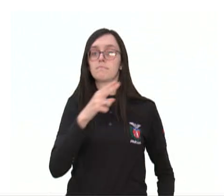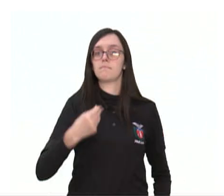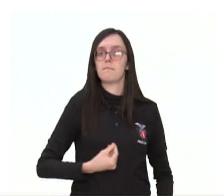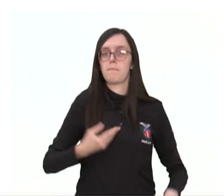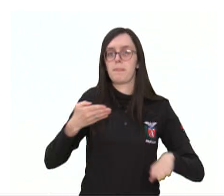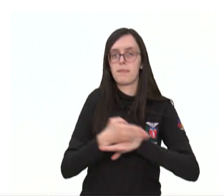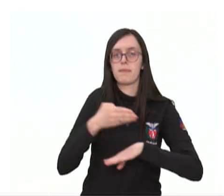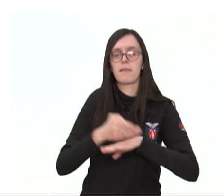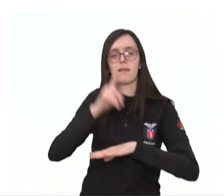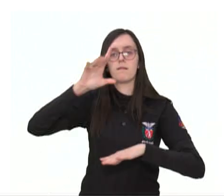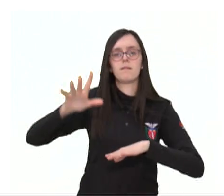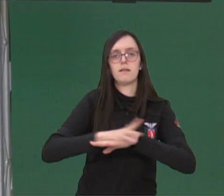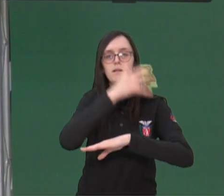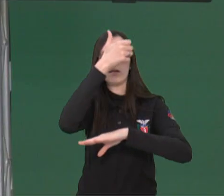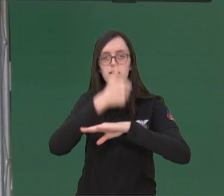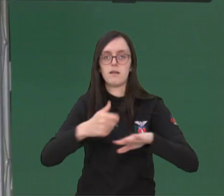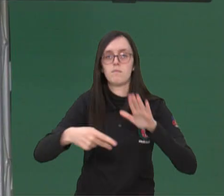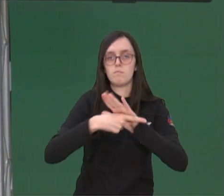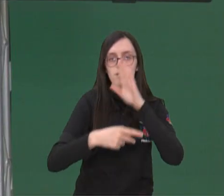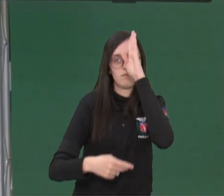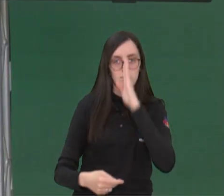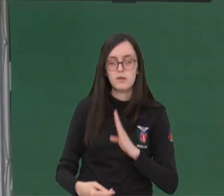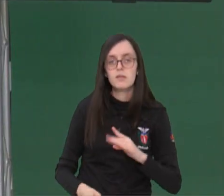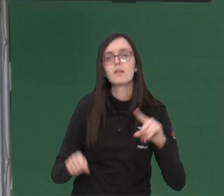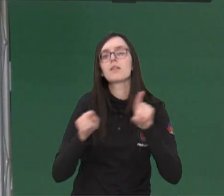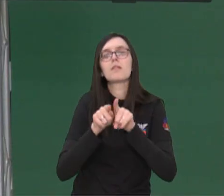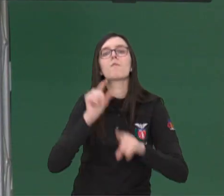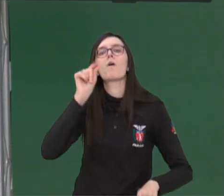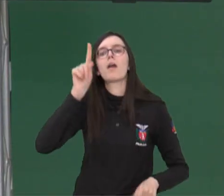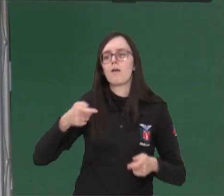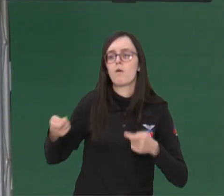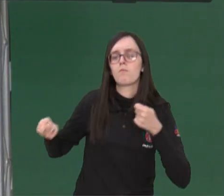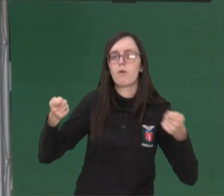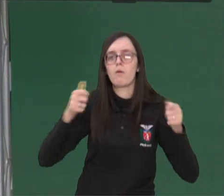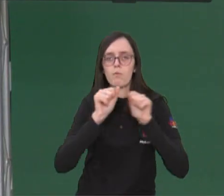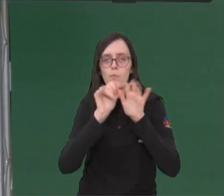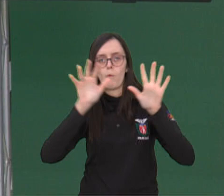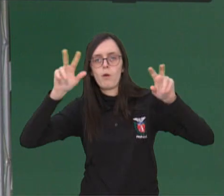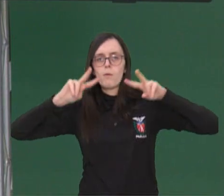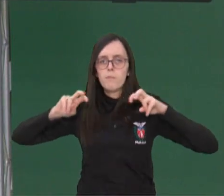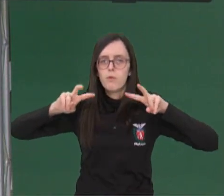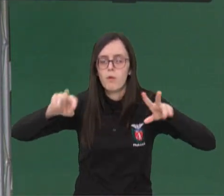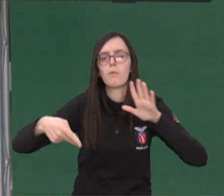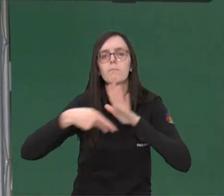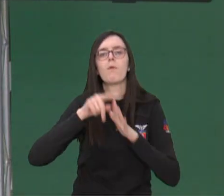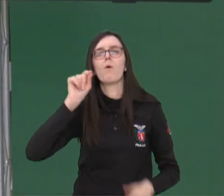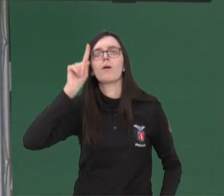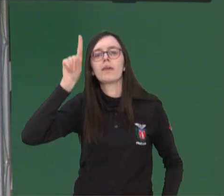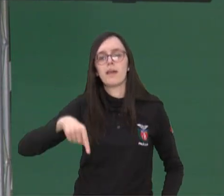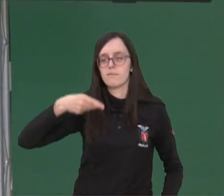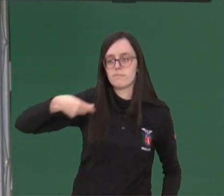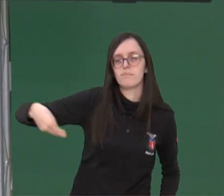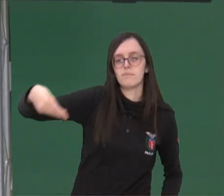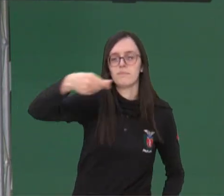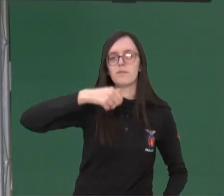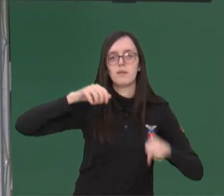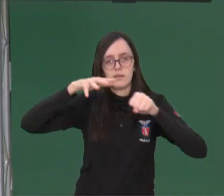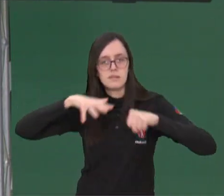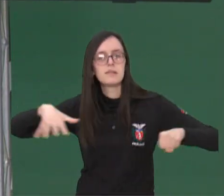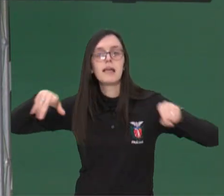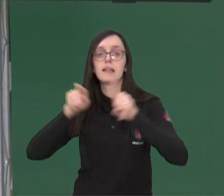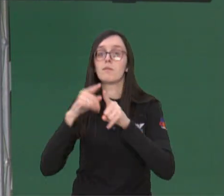da colonização do Brasil, também controlando a exploração dessas drogas do sertão, além da sua